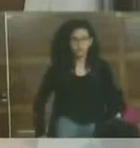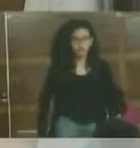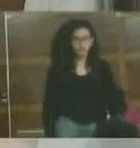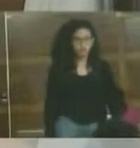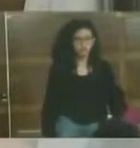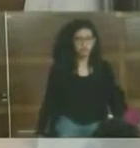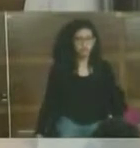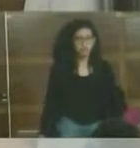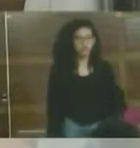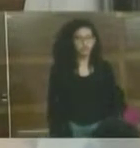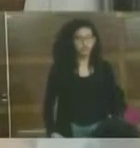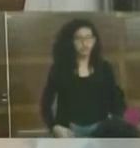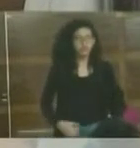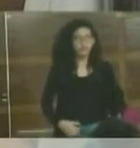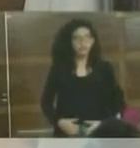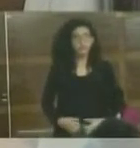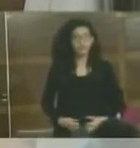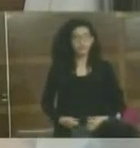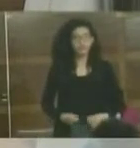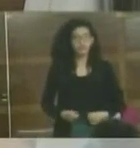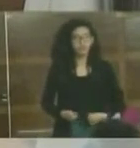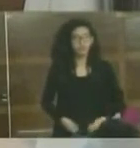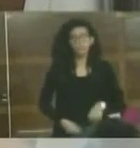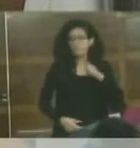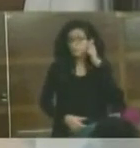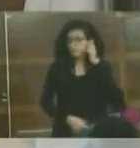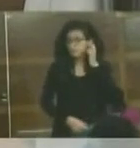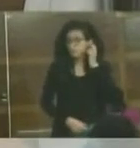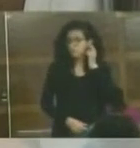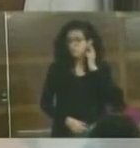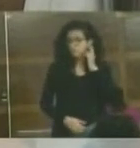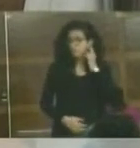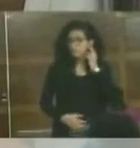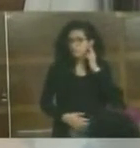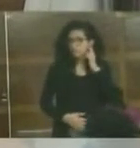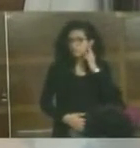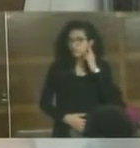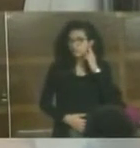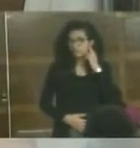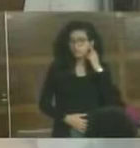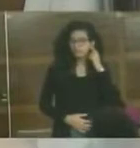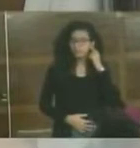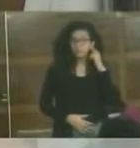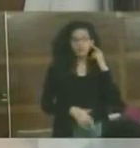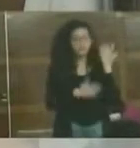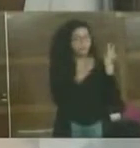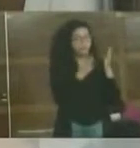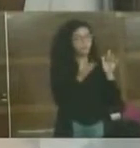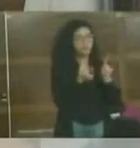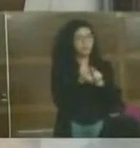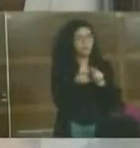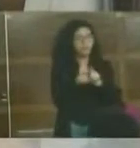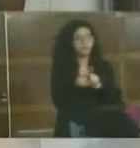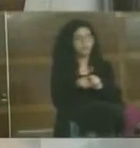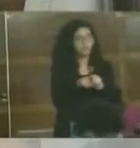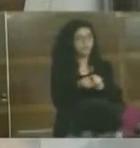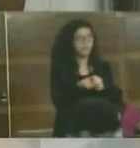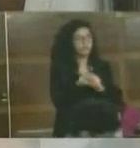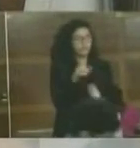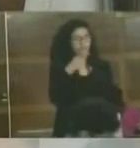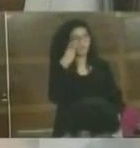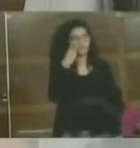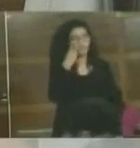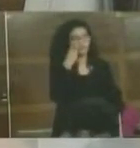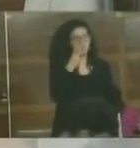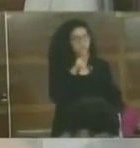mais segurança, poder trafegar nesses lugares. Usar aí, dar parabéns ao nosso vereador